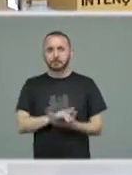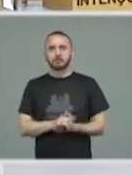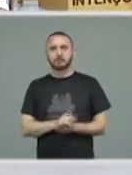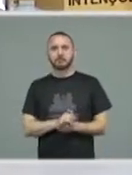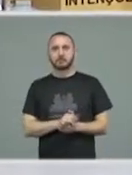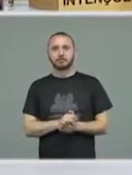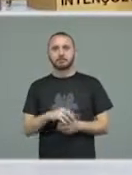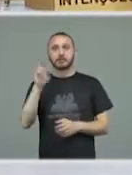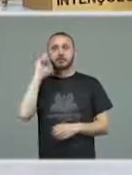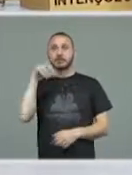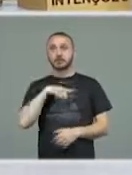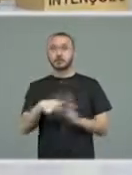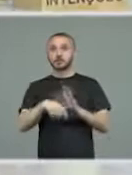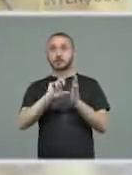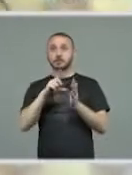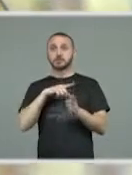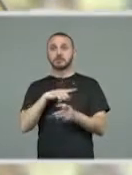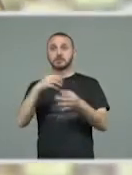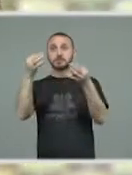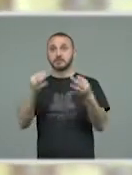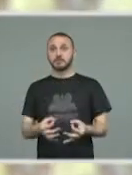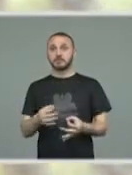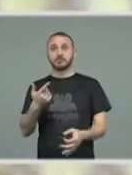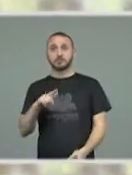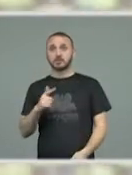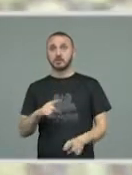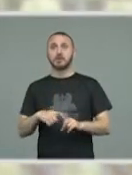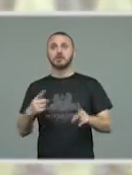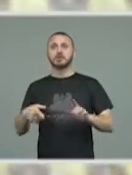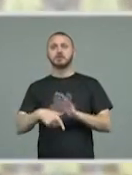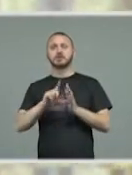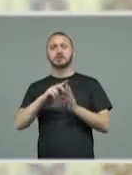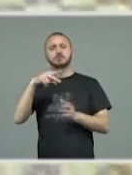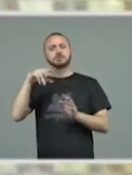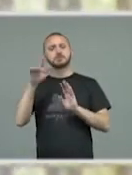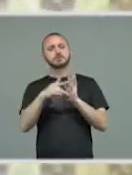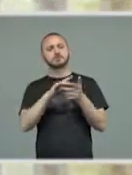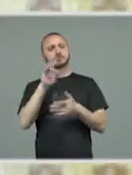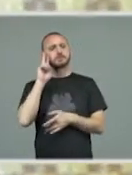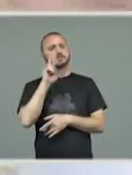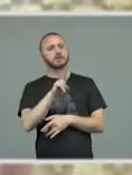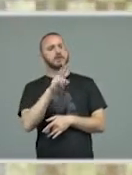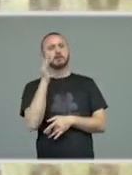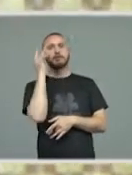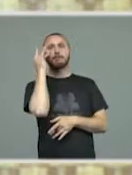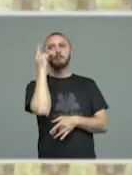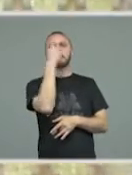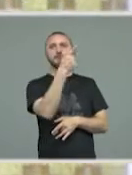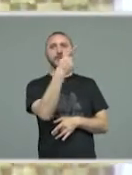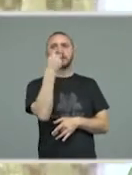clarividência, mas Ele não a tinha em perfeição. Ele antevia o que acontecia, mas não